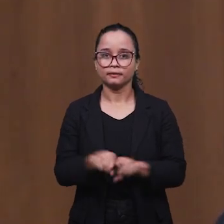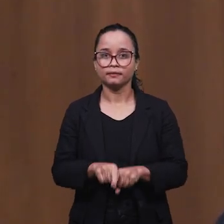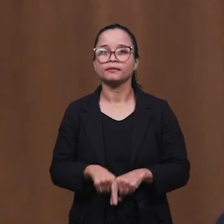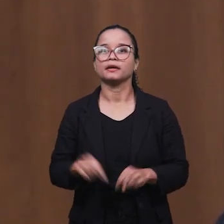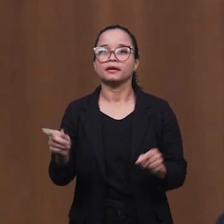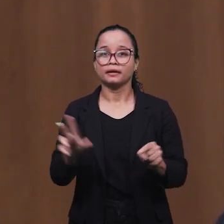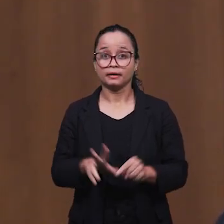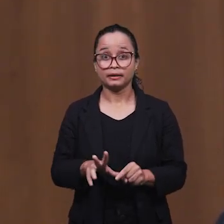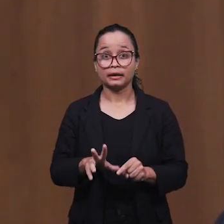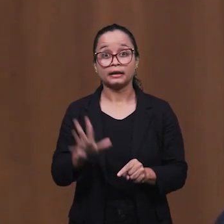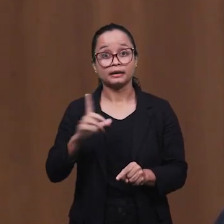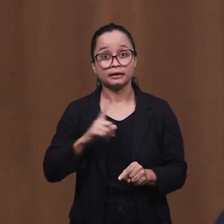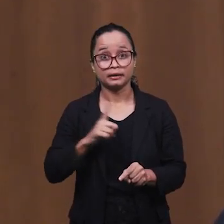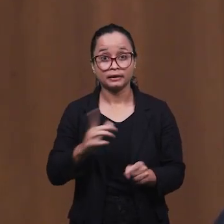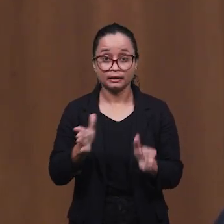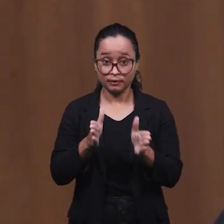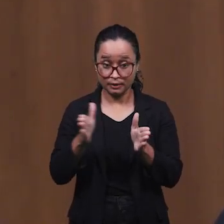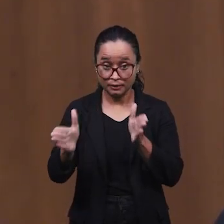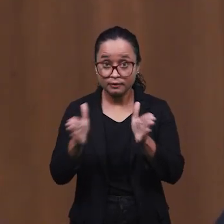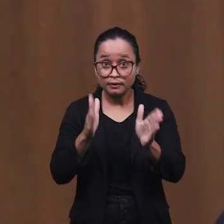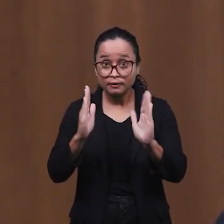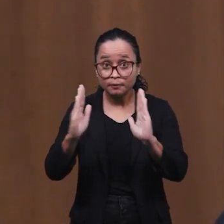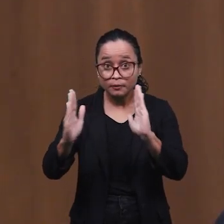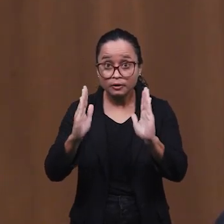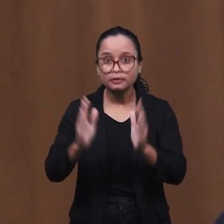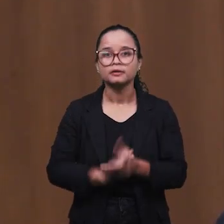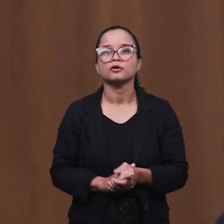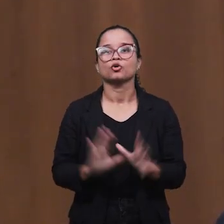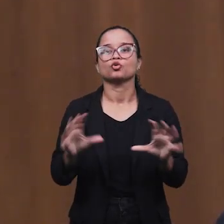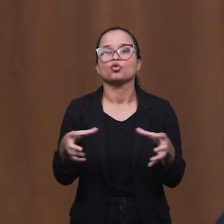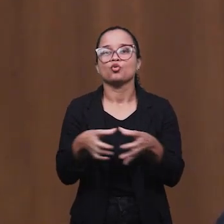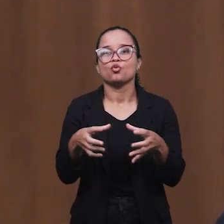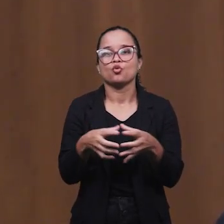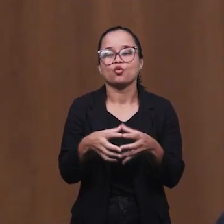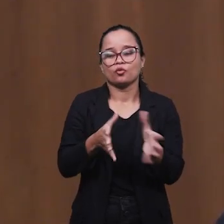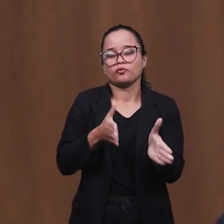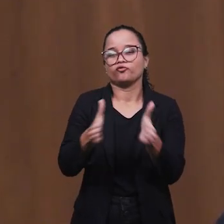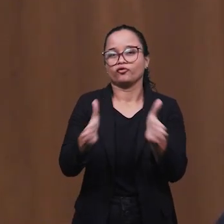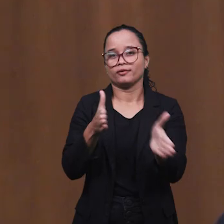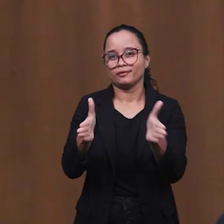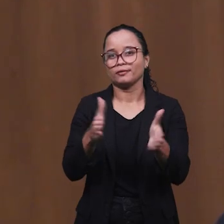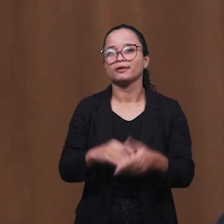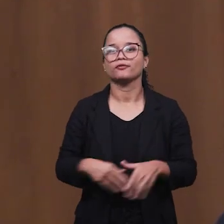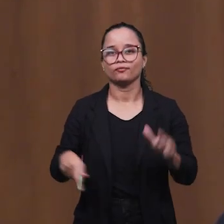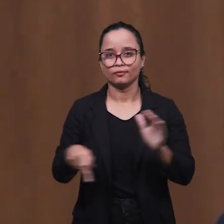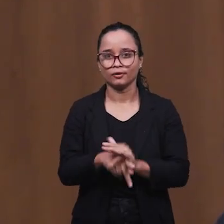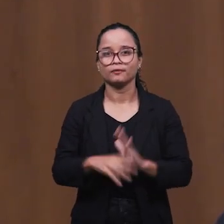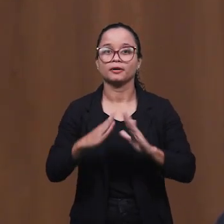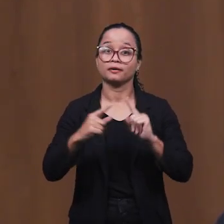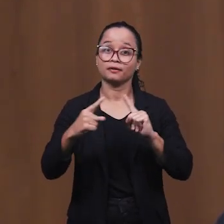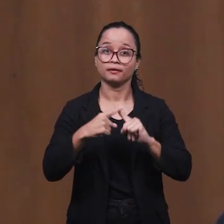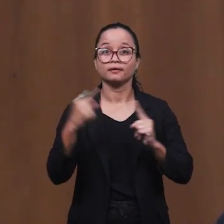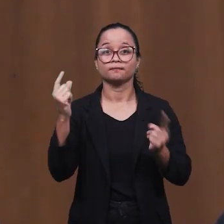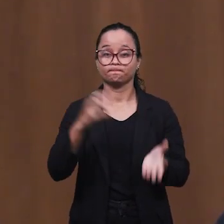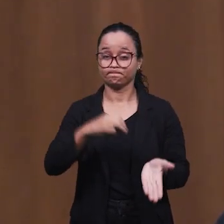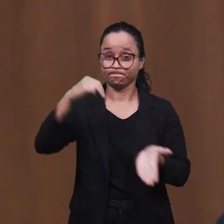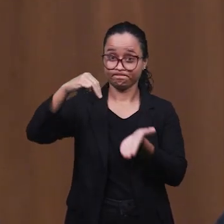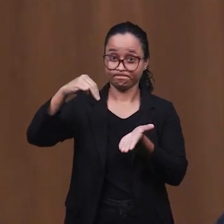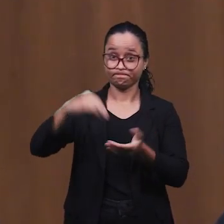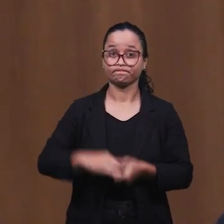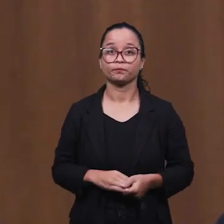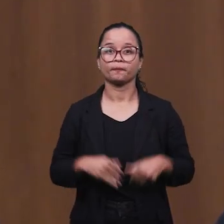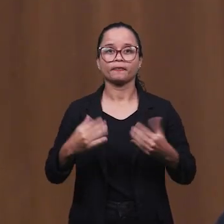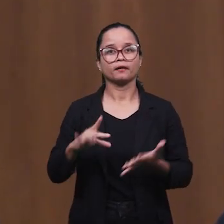igreja, né, que é o segmento de irmãos, que fazem parte do grupo de acessibilidade nas igrejas. Na